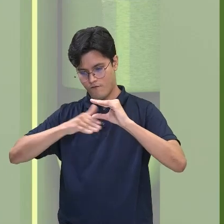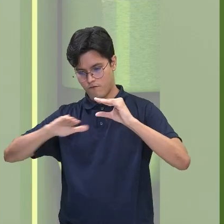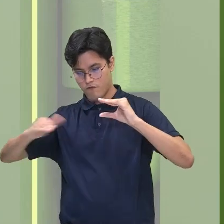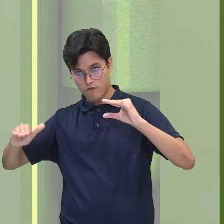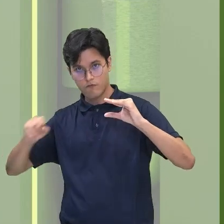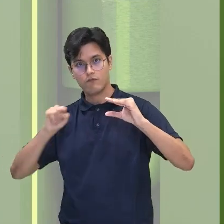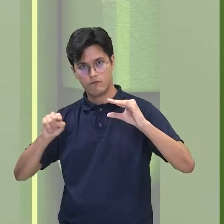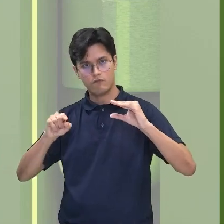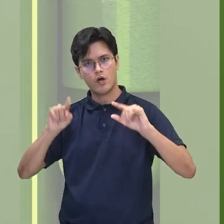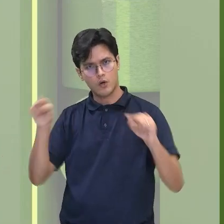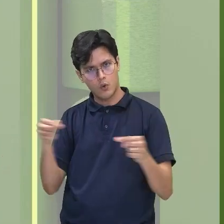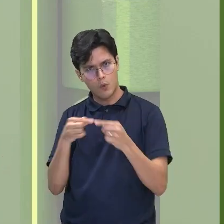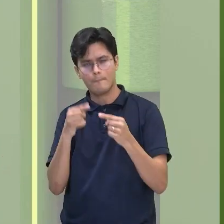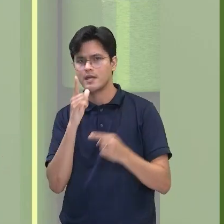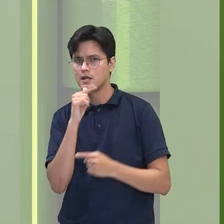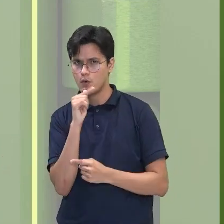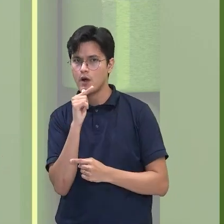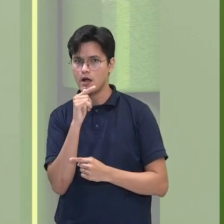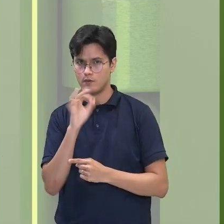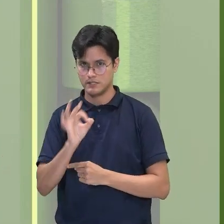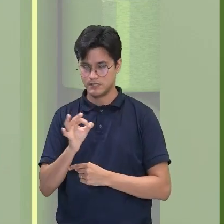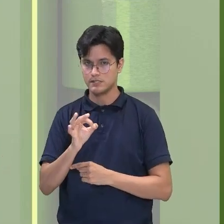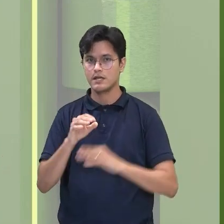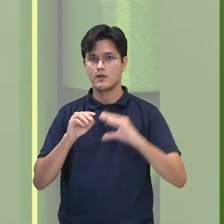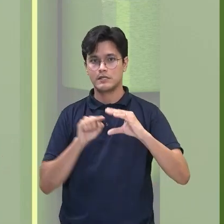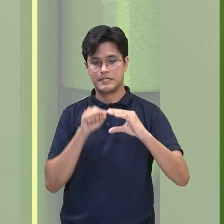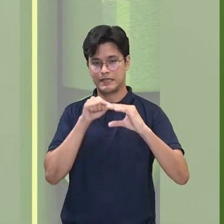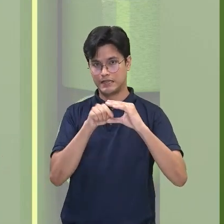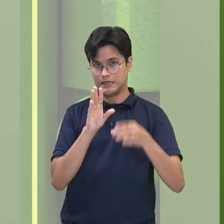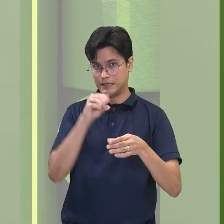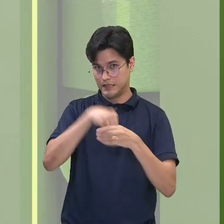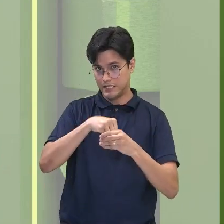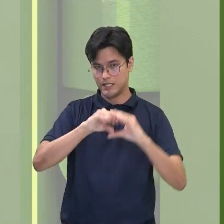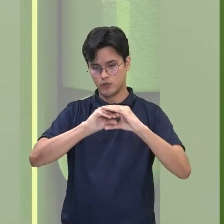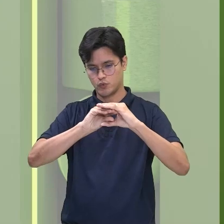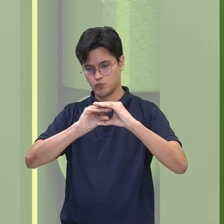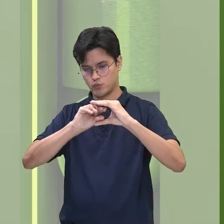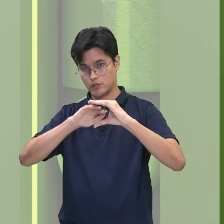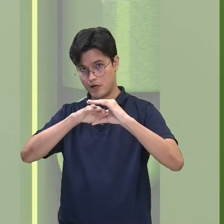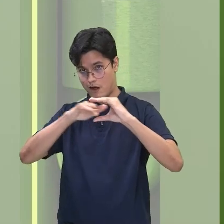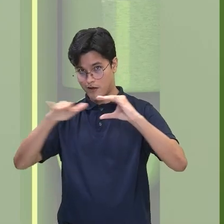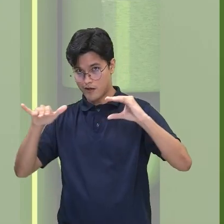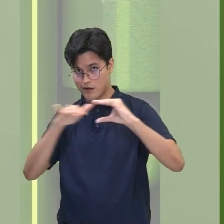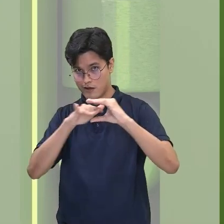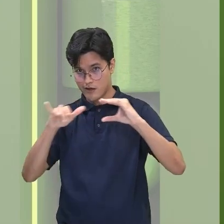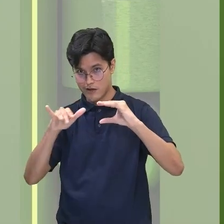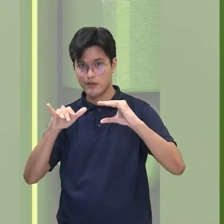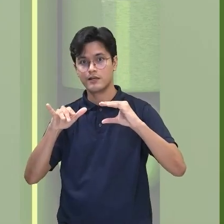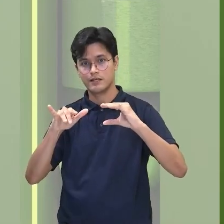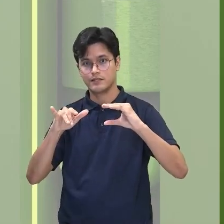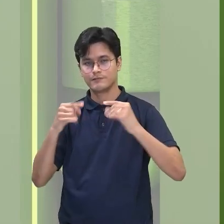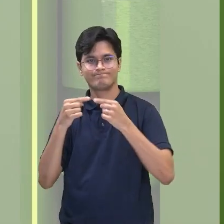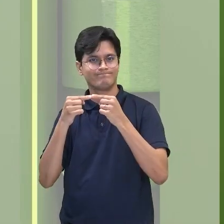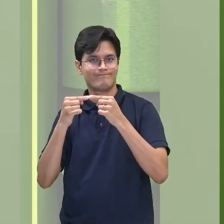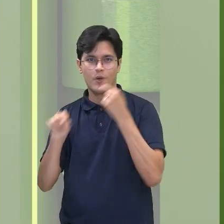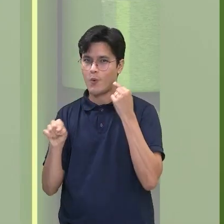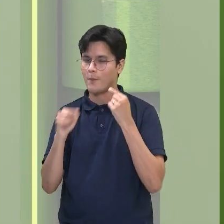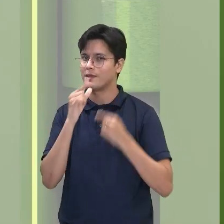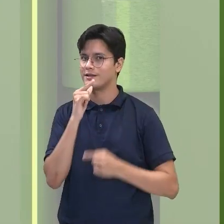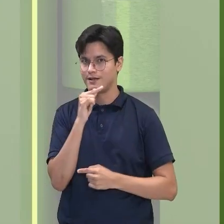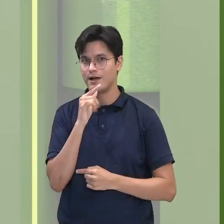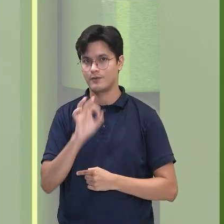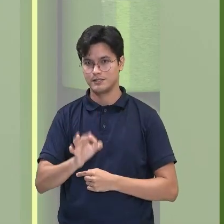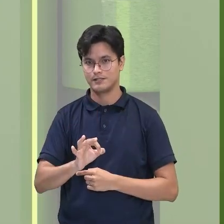moléculas solúveis na água. E a parte mais interna da membrana, ela não tem essa afinidade com